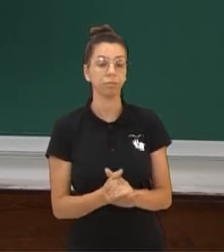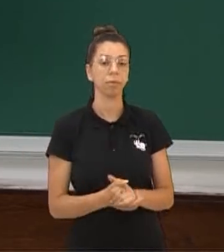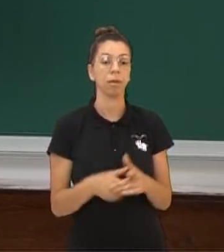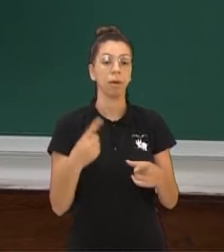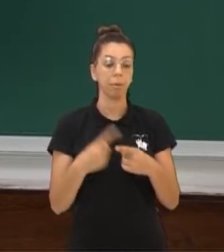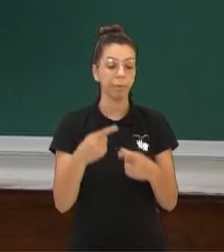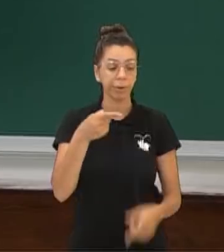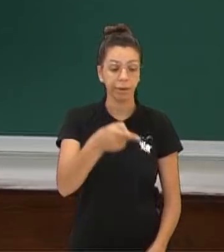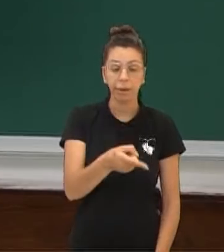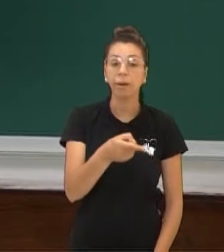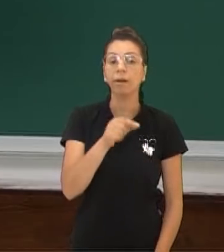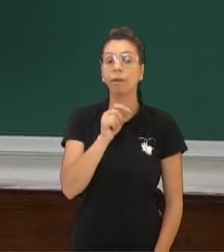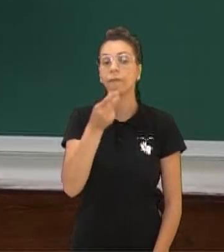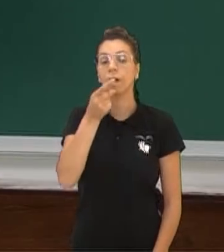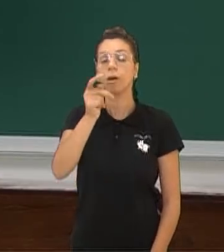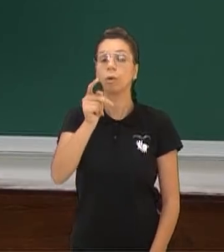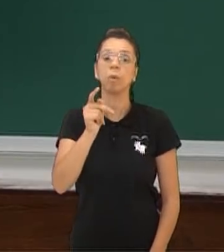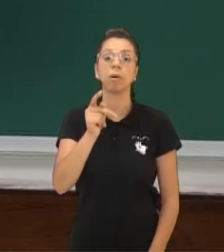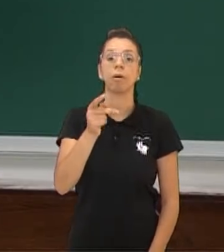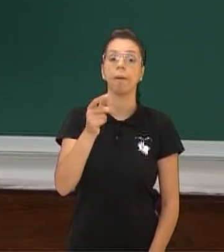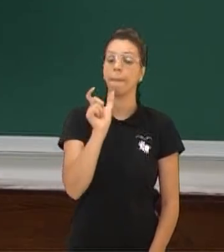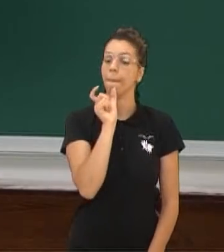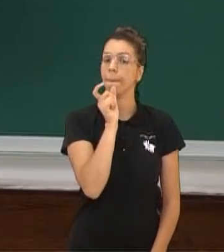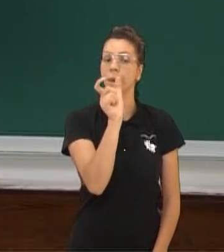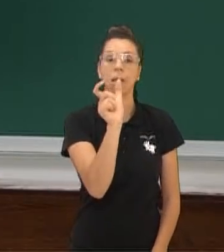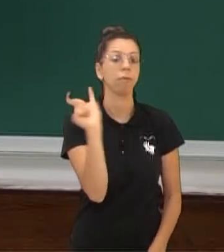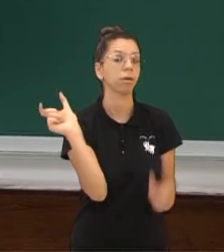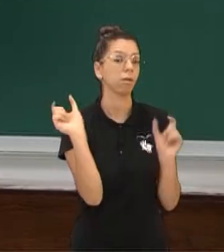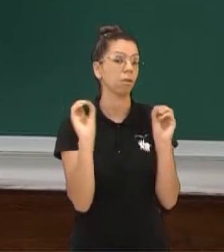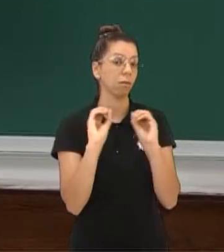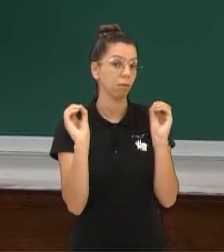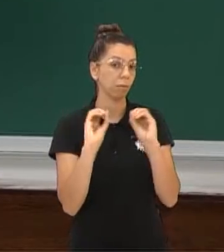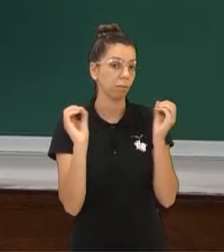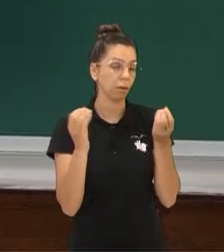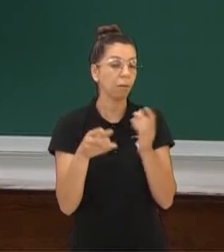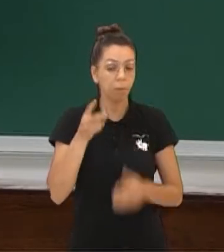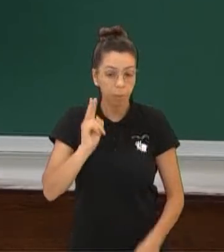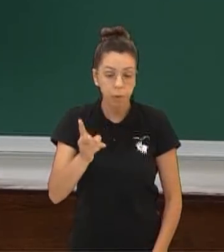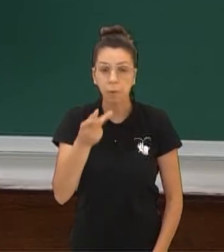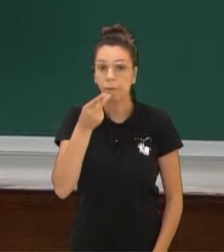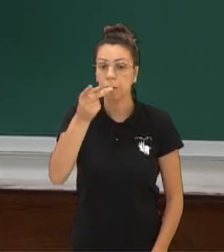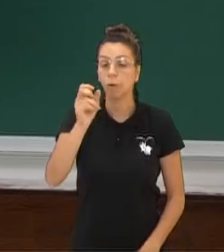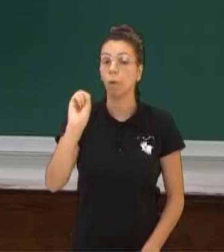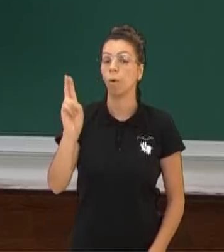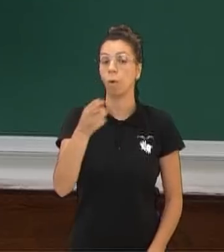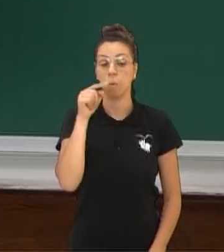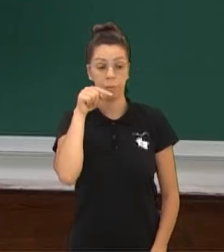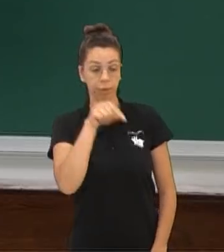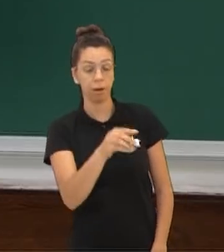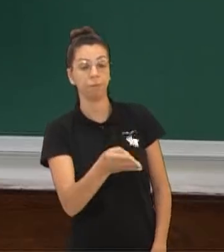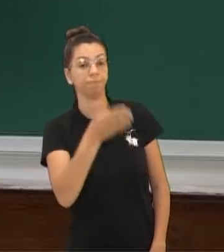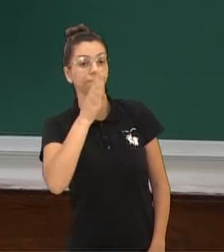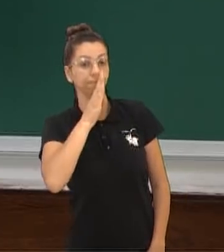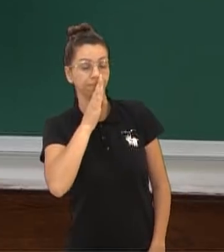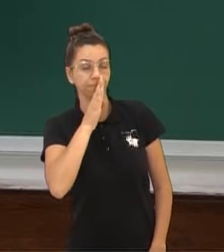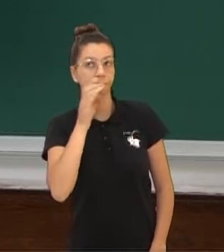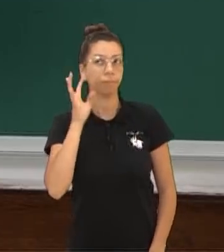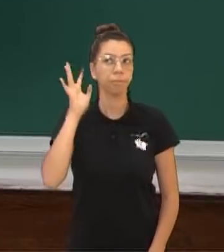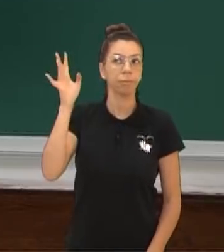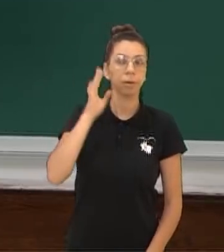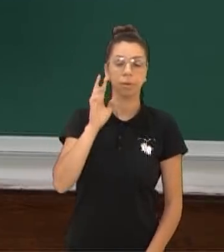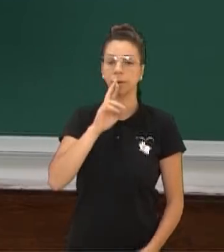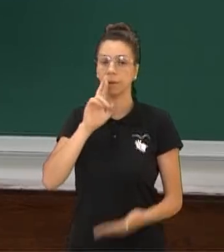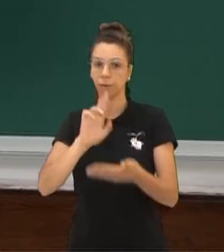sem palavras, mas continuou falando. Ou porque Mimi estava calada demais. Vou dar um tempinho, pense bem na resposta,